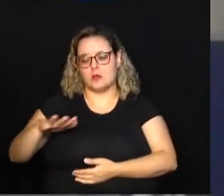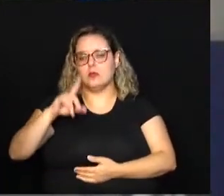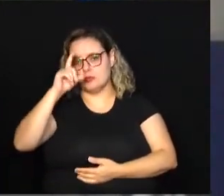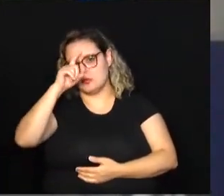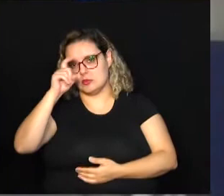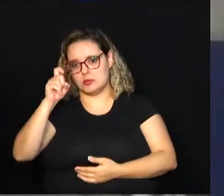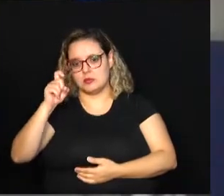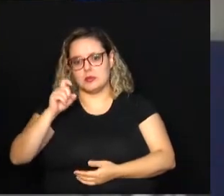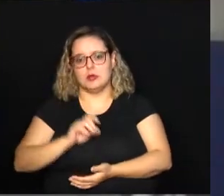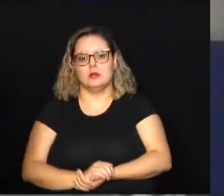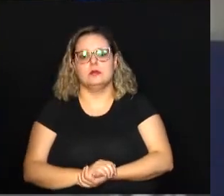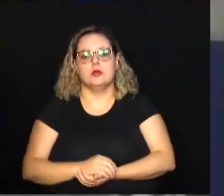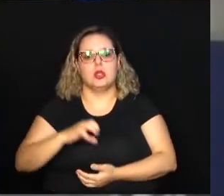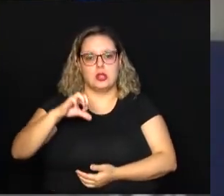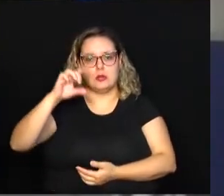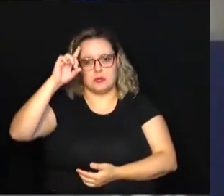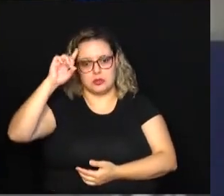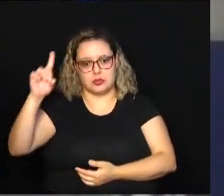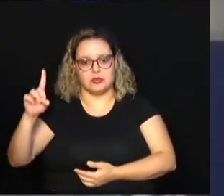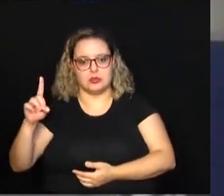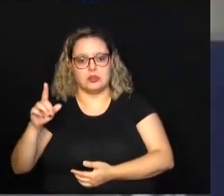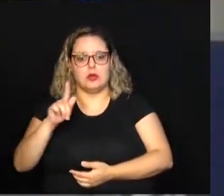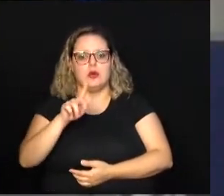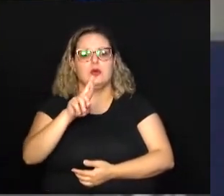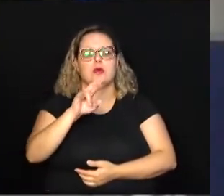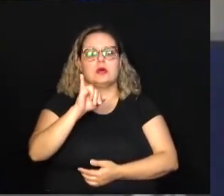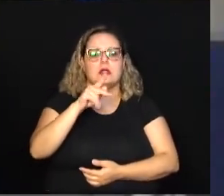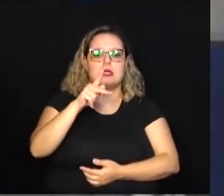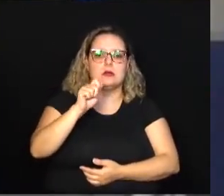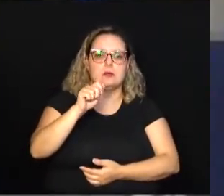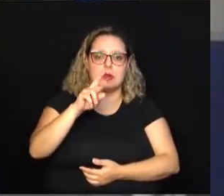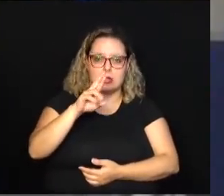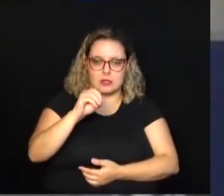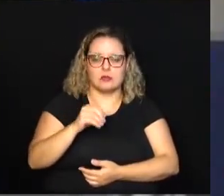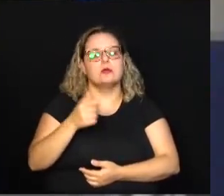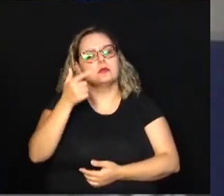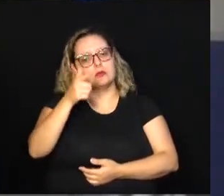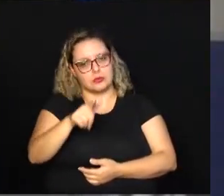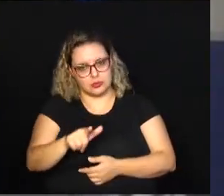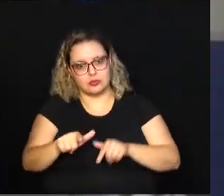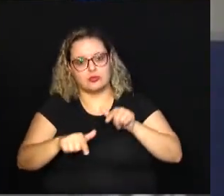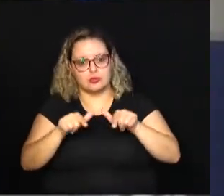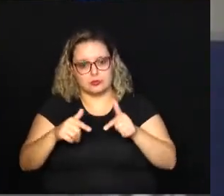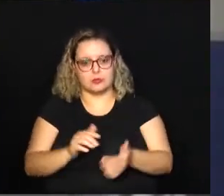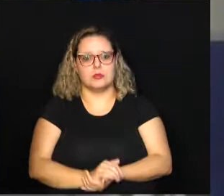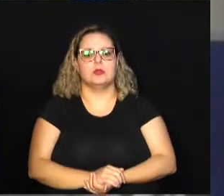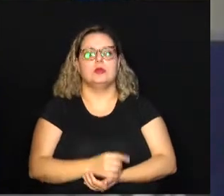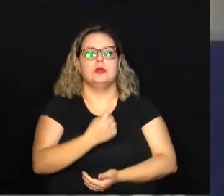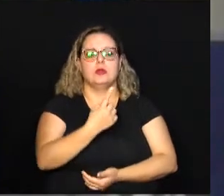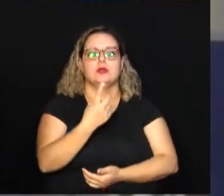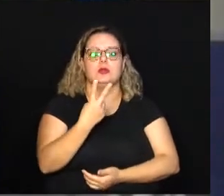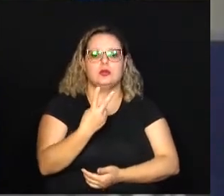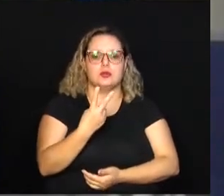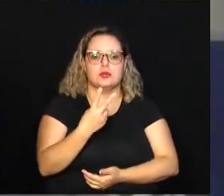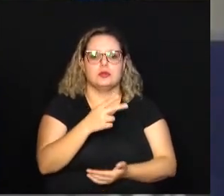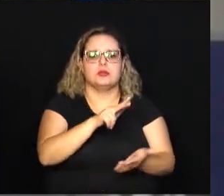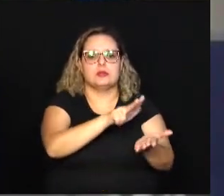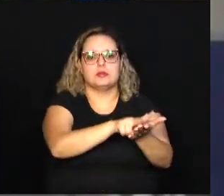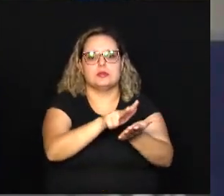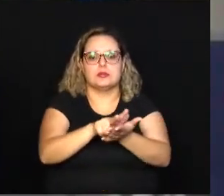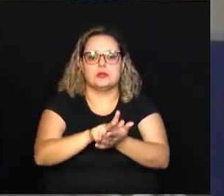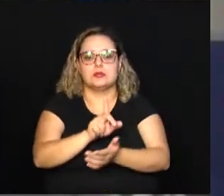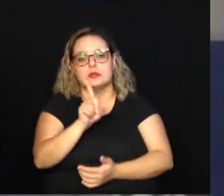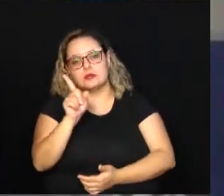9 dias completos-se hoje, o gripário está em pleno funcionamento. Estamos transportando 12 pacientes hoje, estão levando para lá